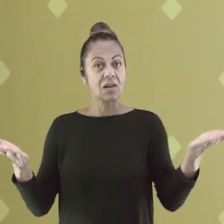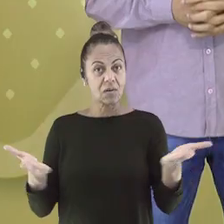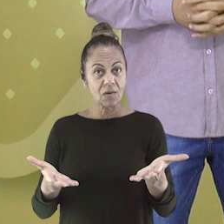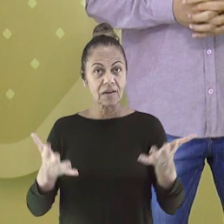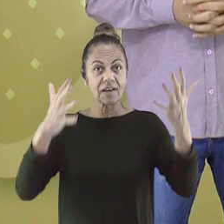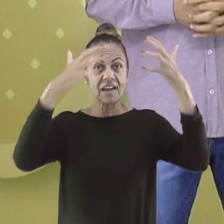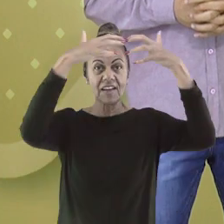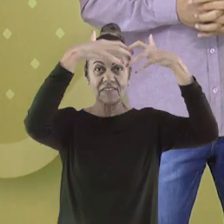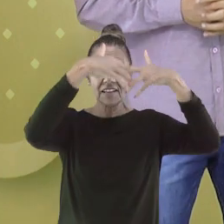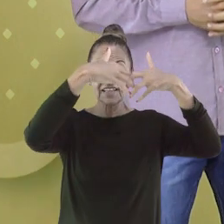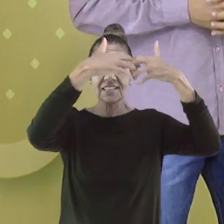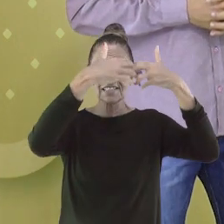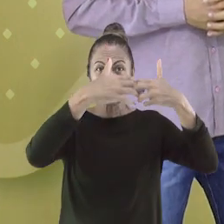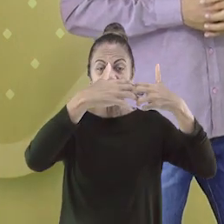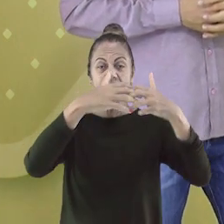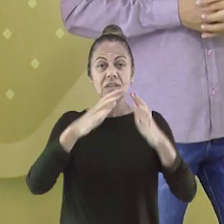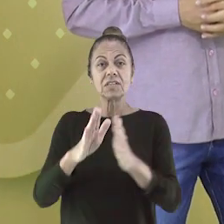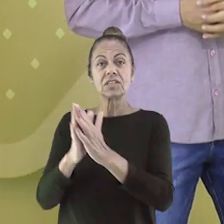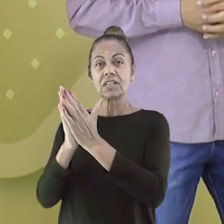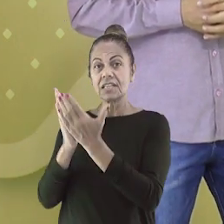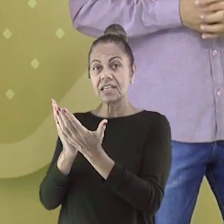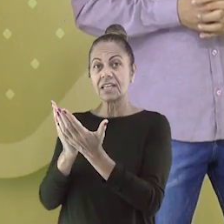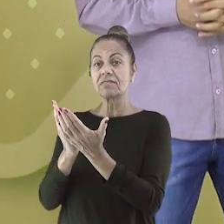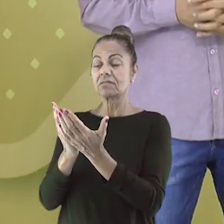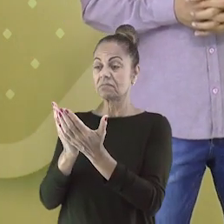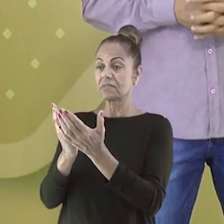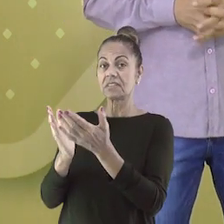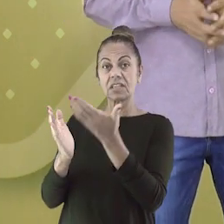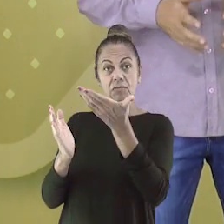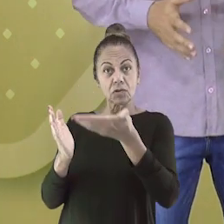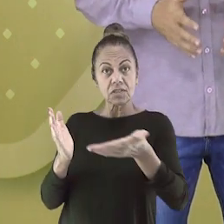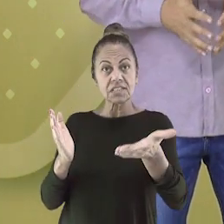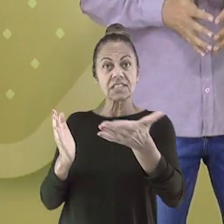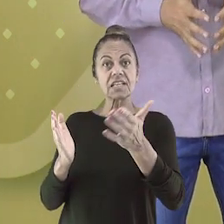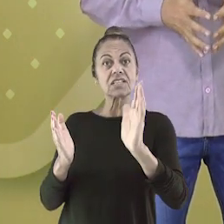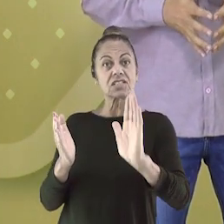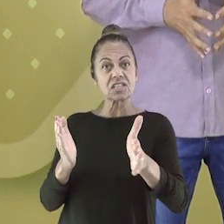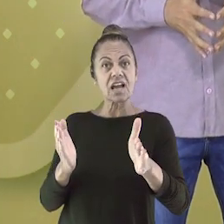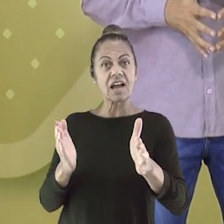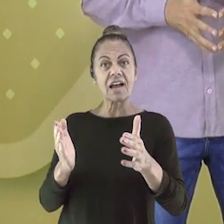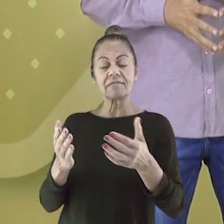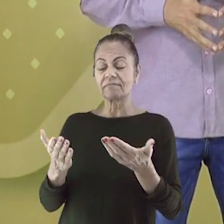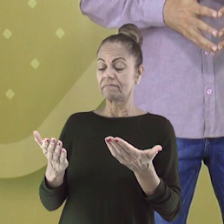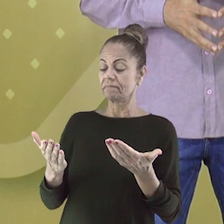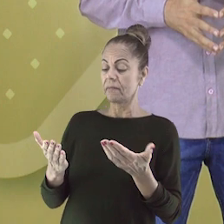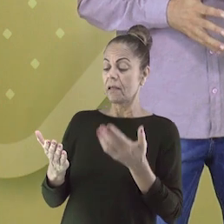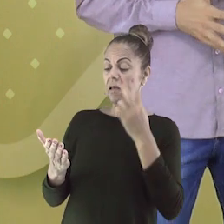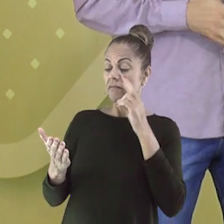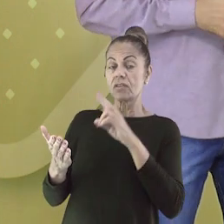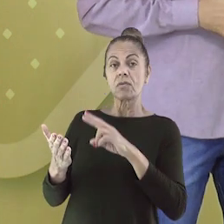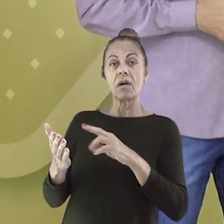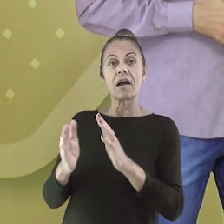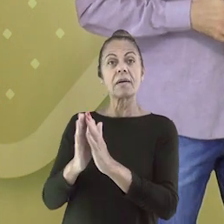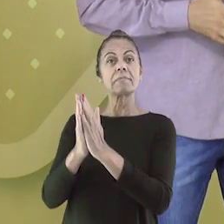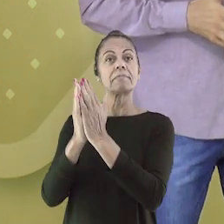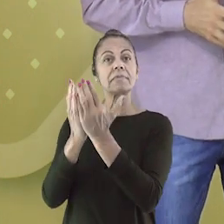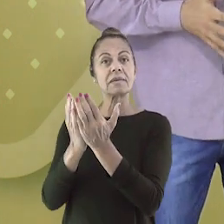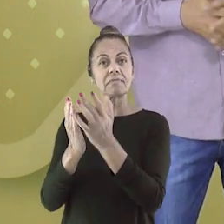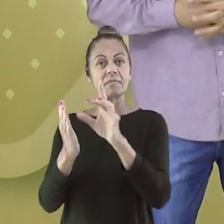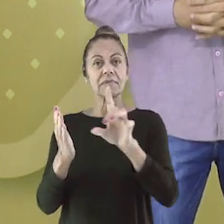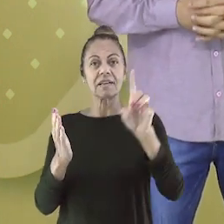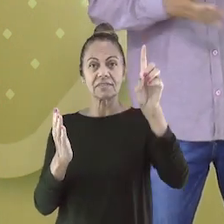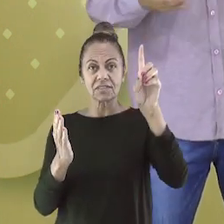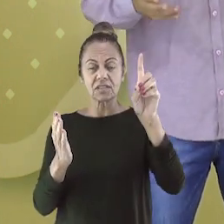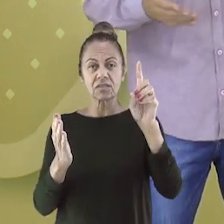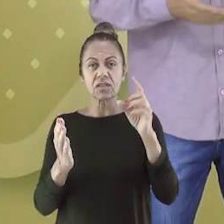pessoas. Vamos agora fazer uma reflexão em torno de livros sagrados que você provavelmente já teve acesso, como